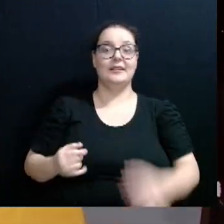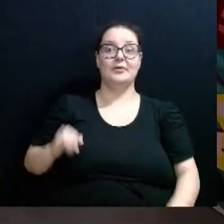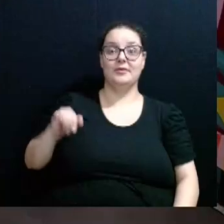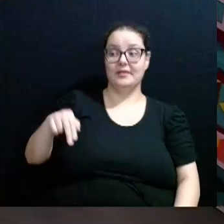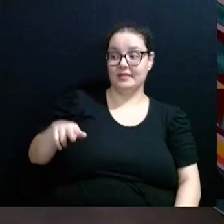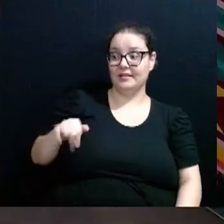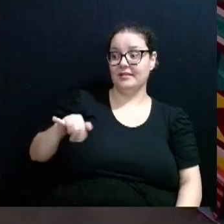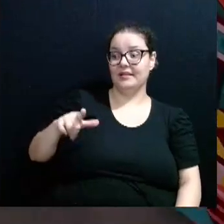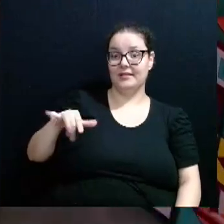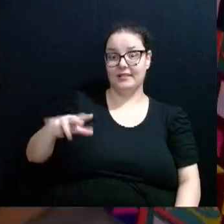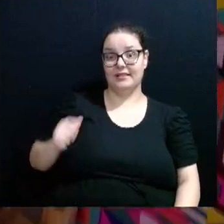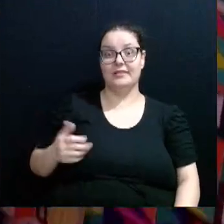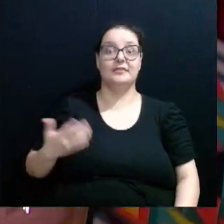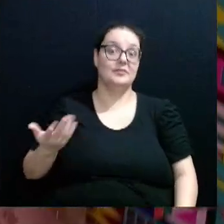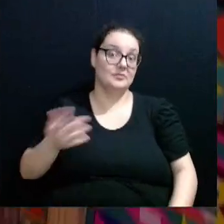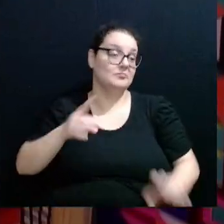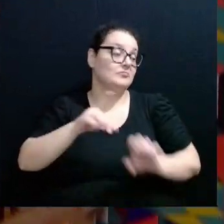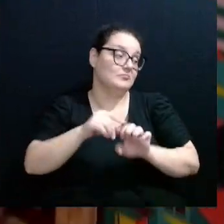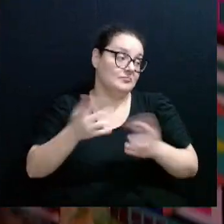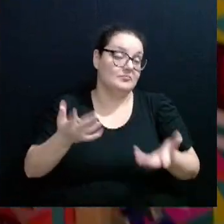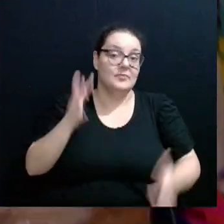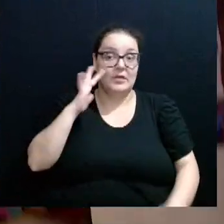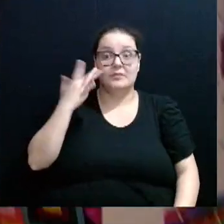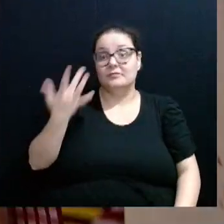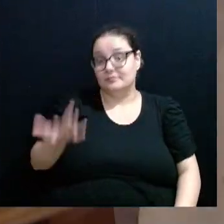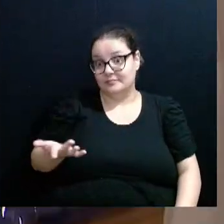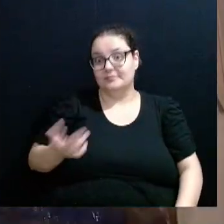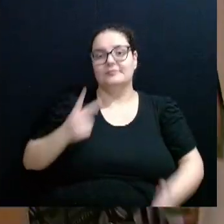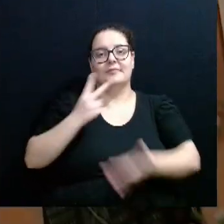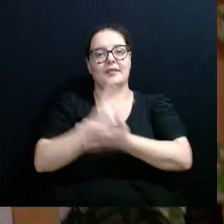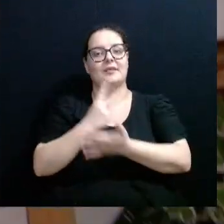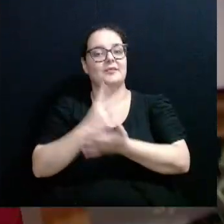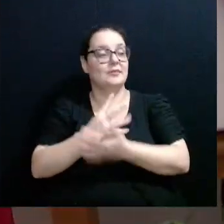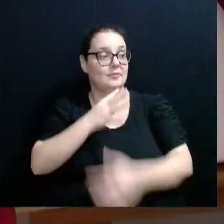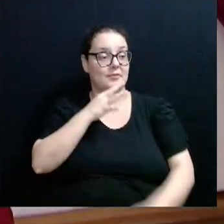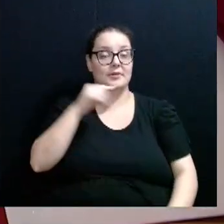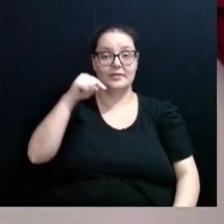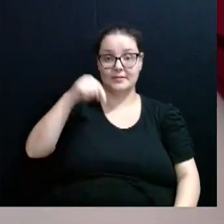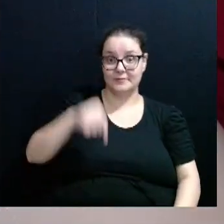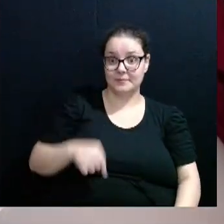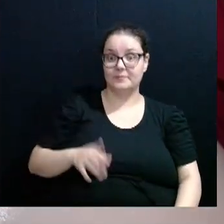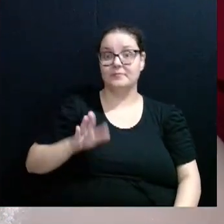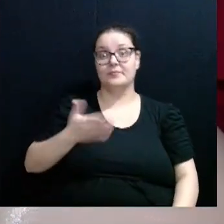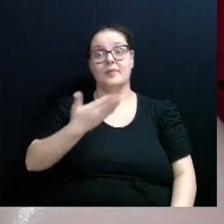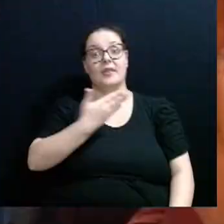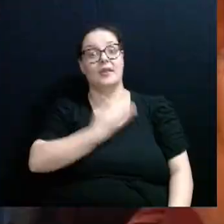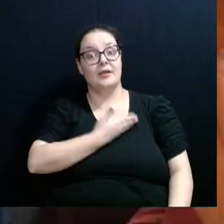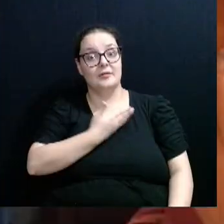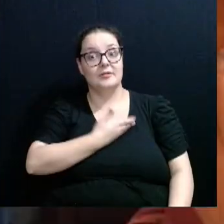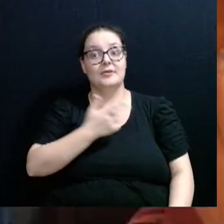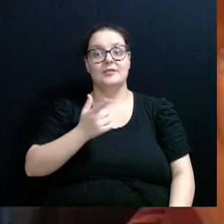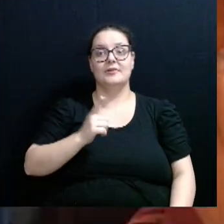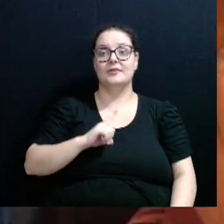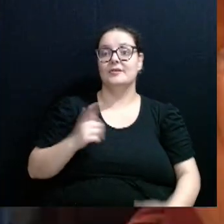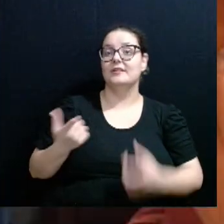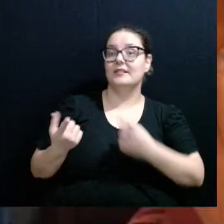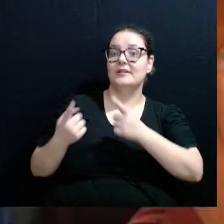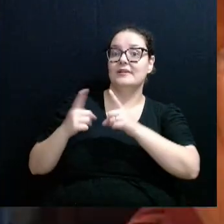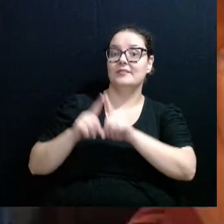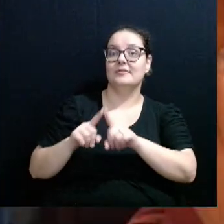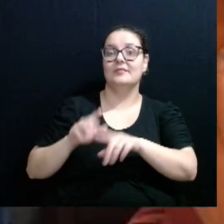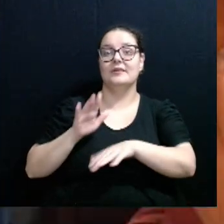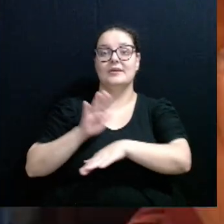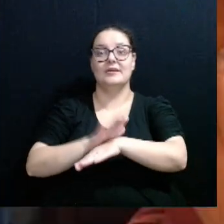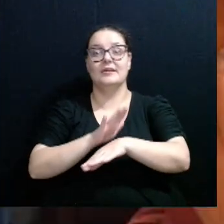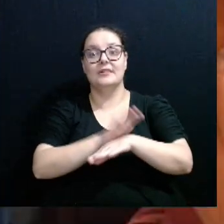uma empreendedora, né? Então elas estão sempre conhecendo aqui, já são amigas, já tem essa parceria de me ajuda disso, me ajuda naquilo, e